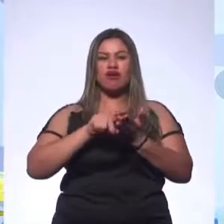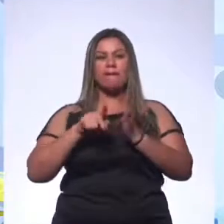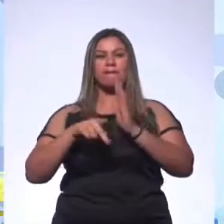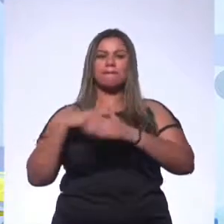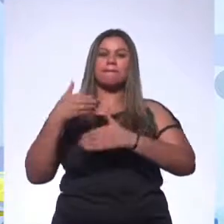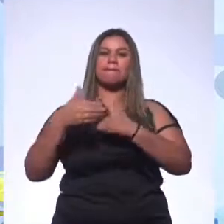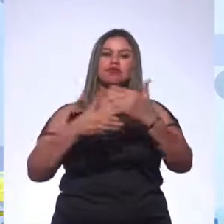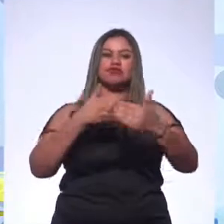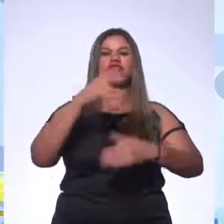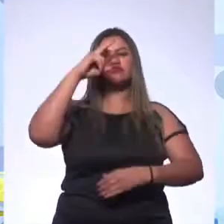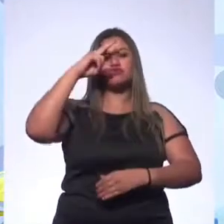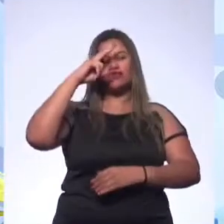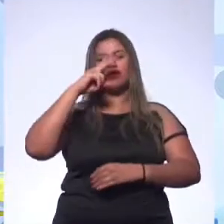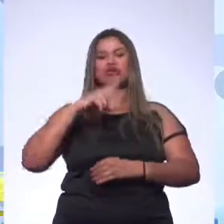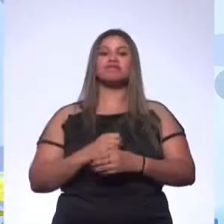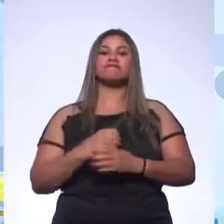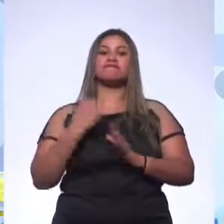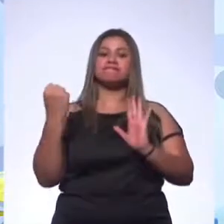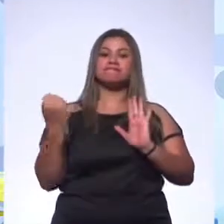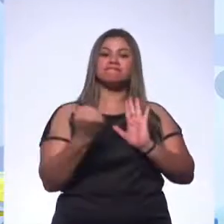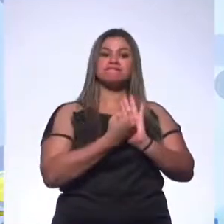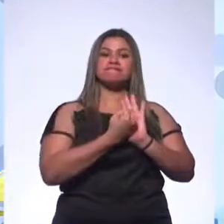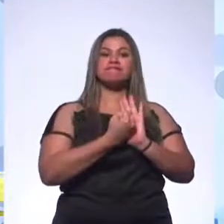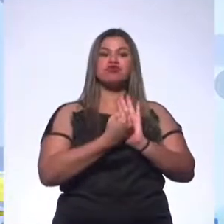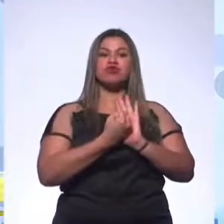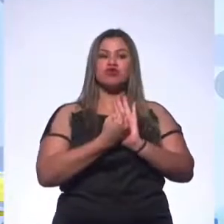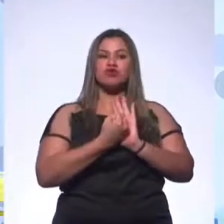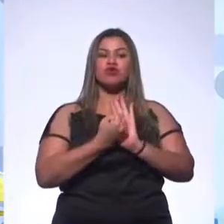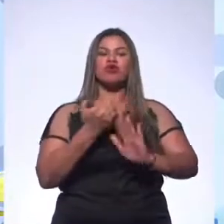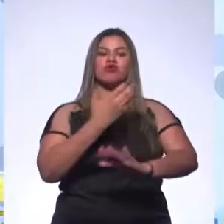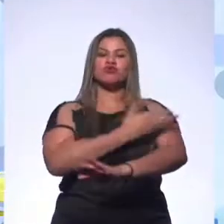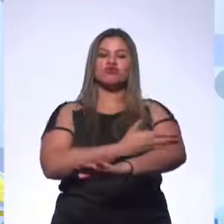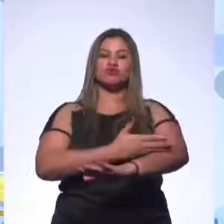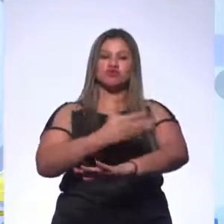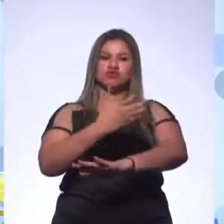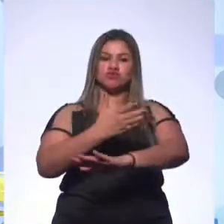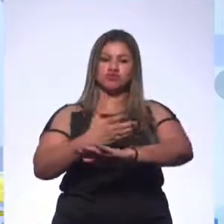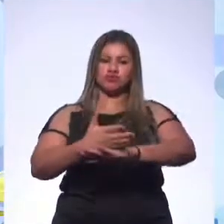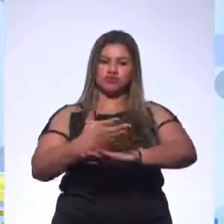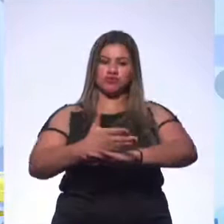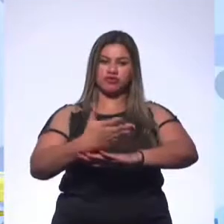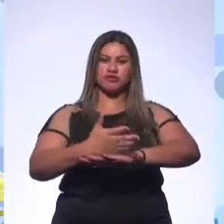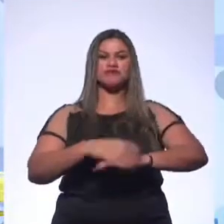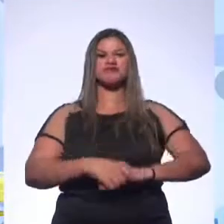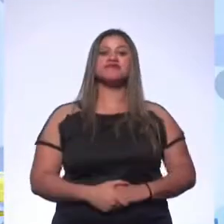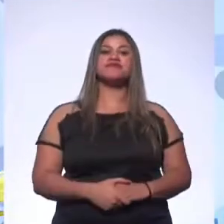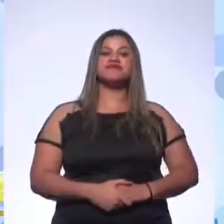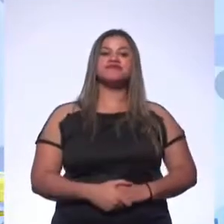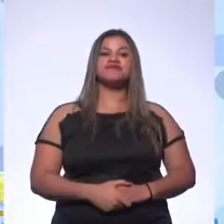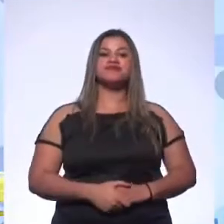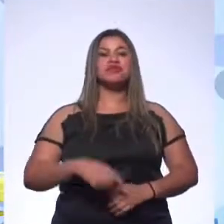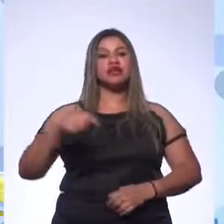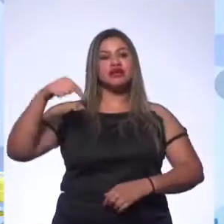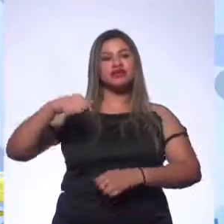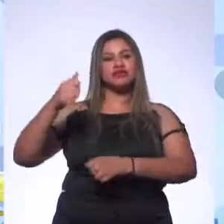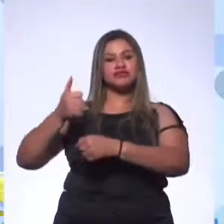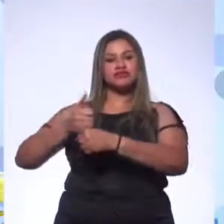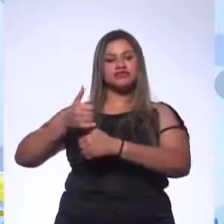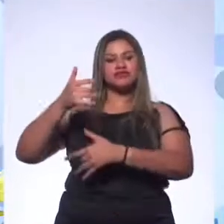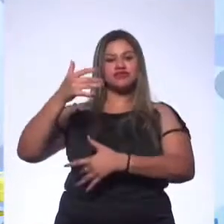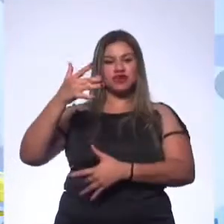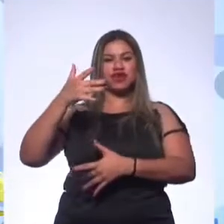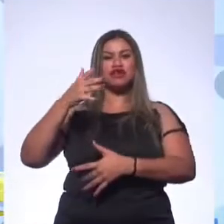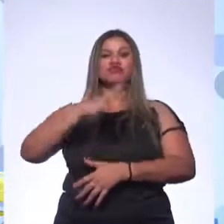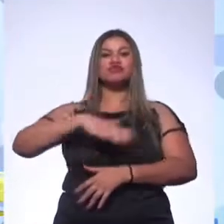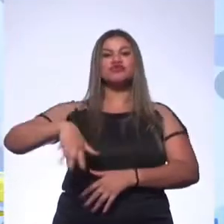processo histórico que marca aí a nossa história contemporânea. Aqui no chatinho, os